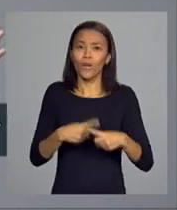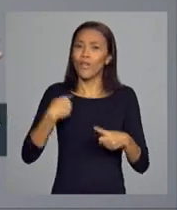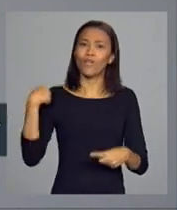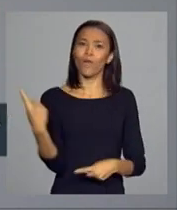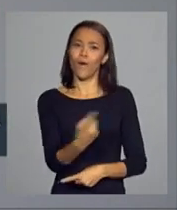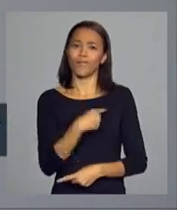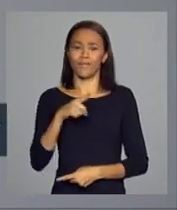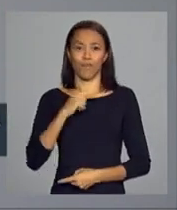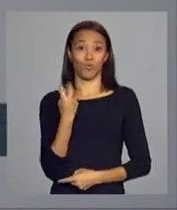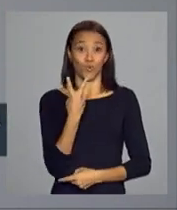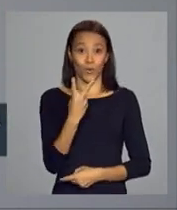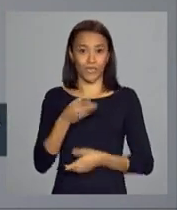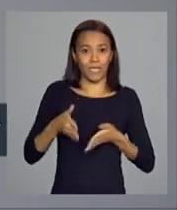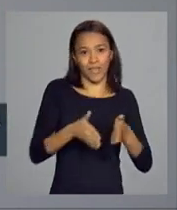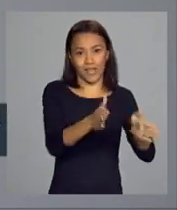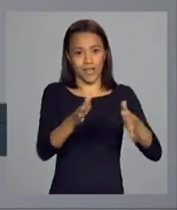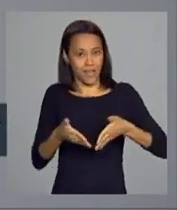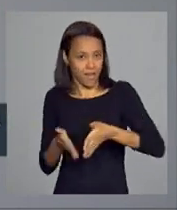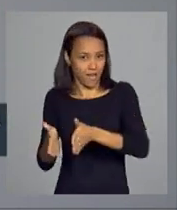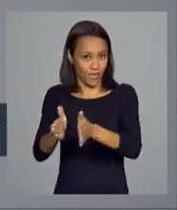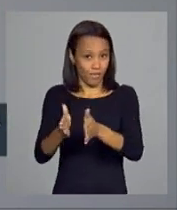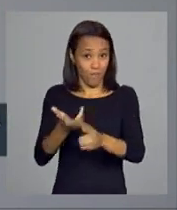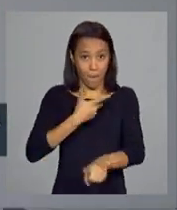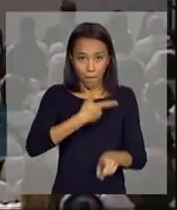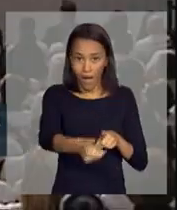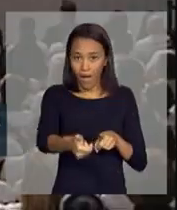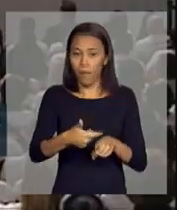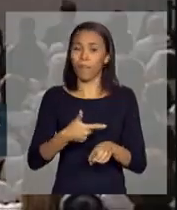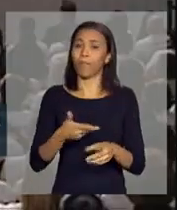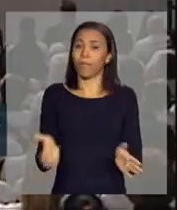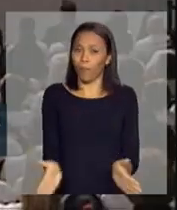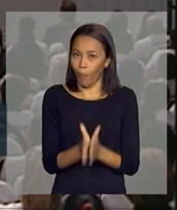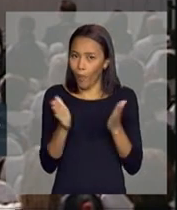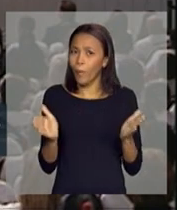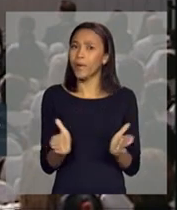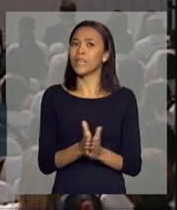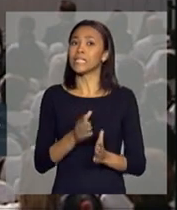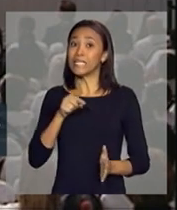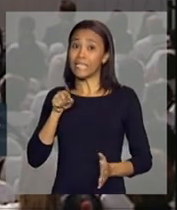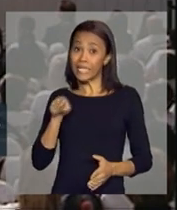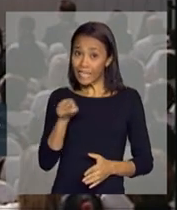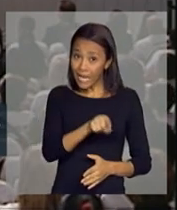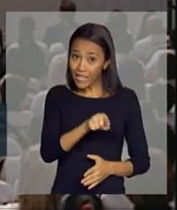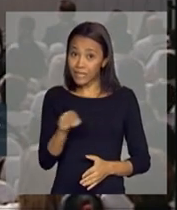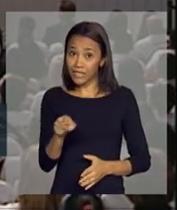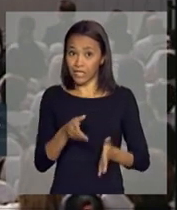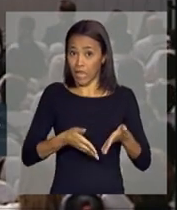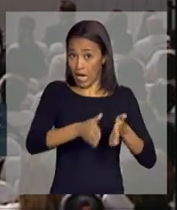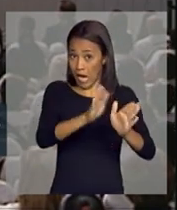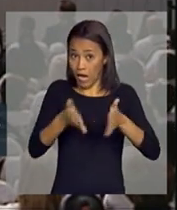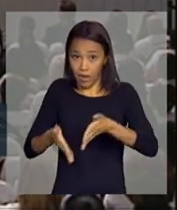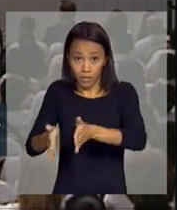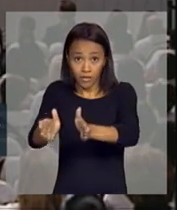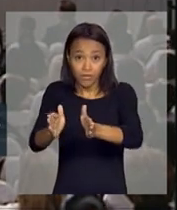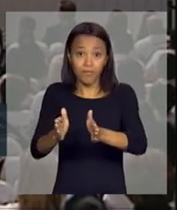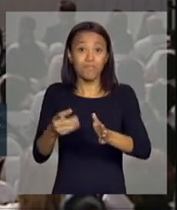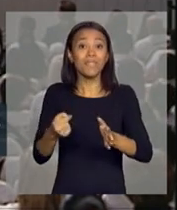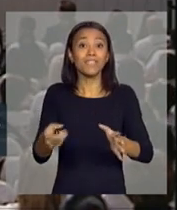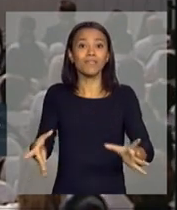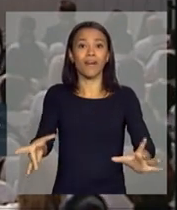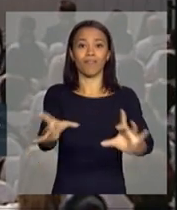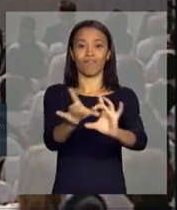tem 2 caminhos para superar a pobreza. E esses caminhos, eles têm de se